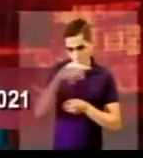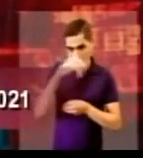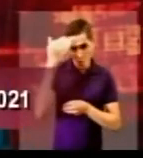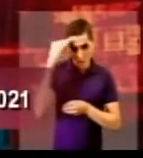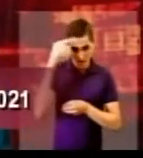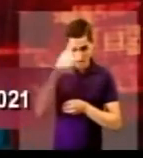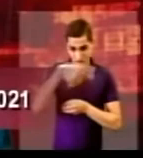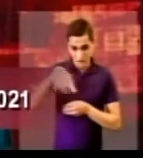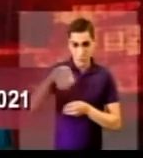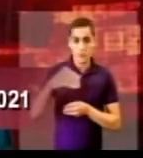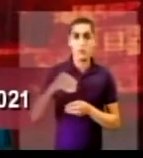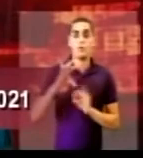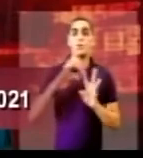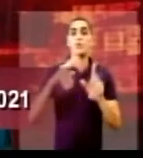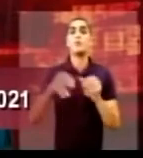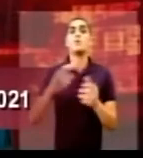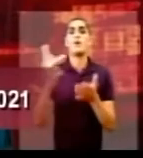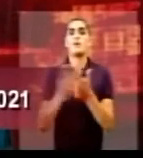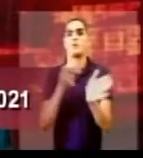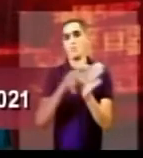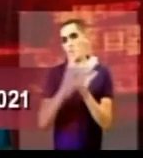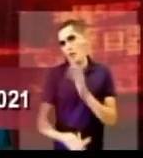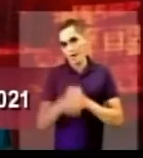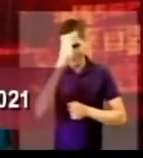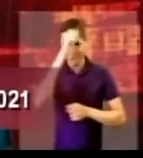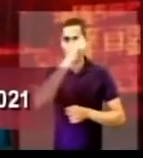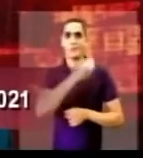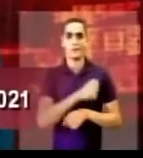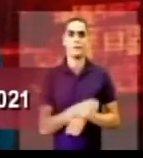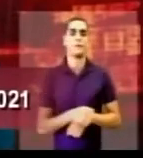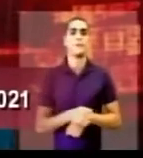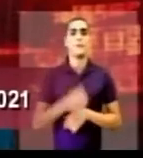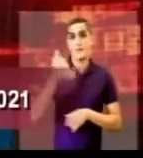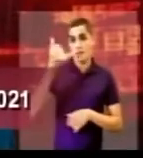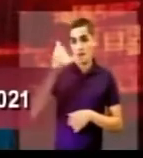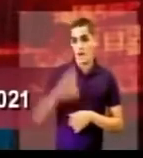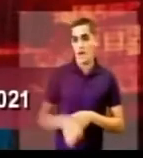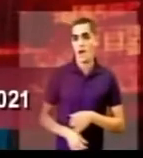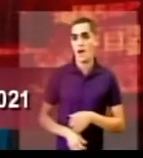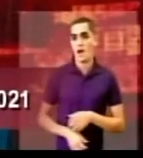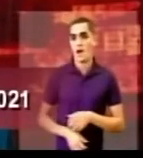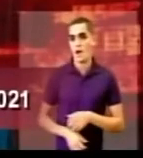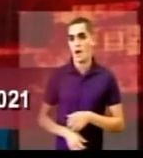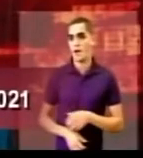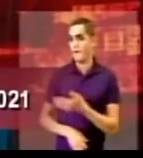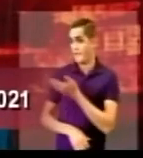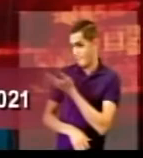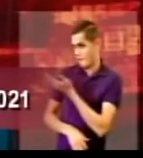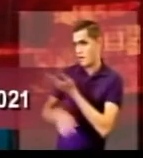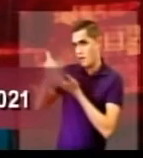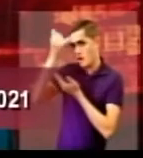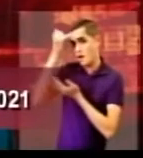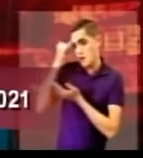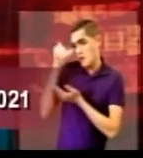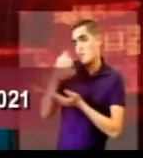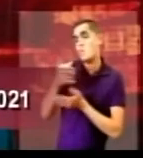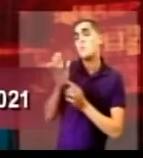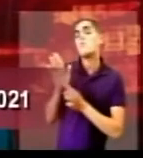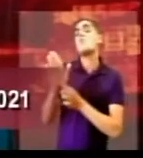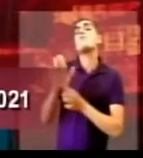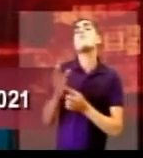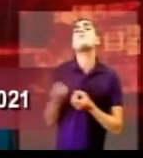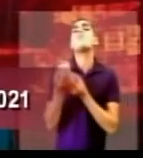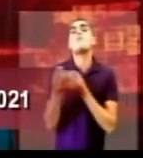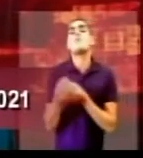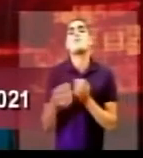macro, do que vem acontecendo em São José do Rio Preto. A Andréia mostrou muito bem os dados. O que acontece?